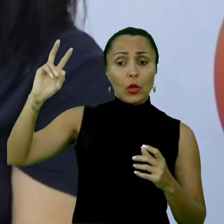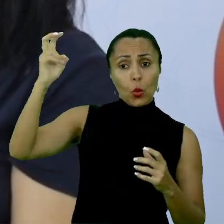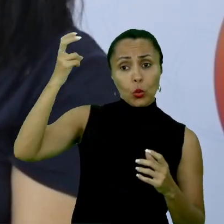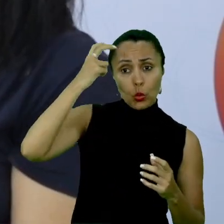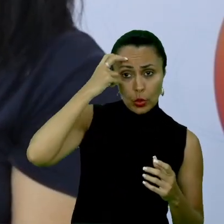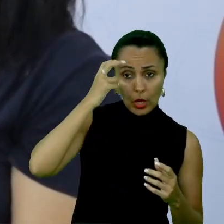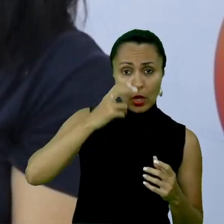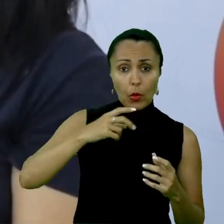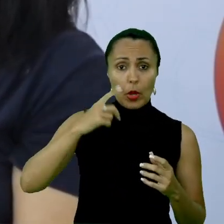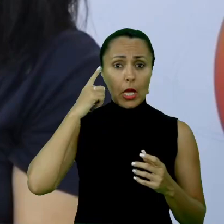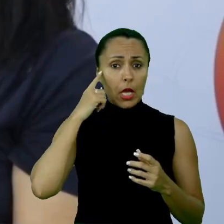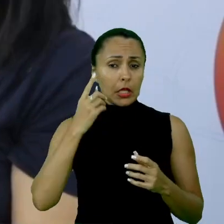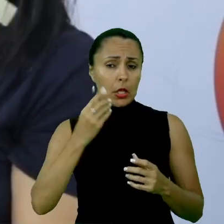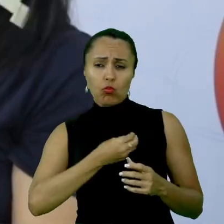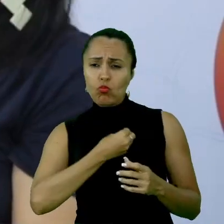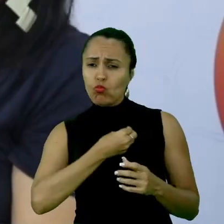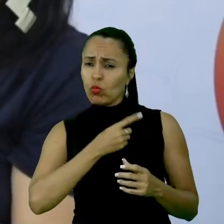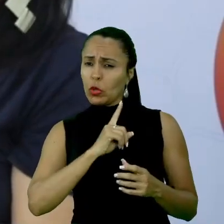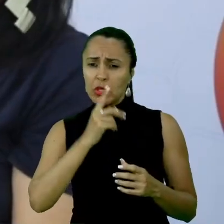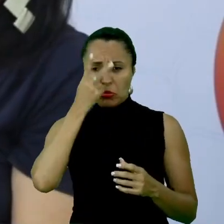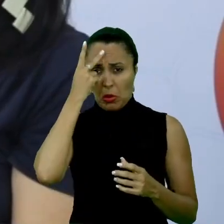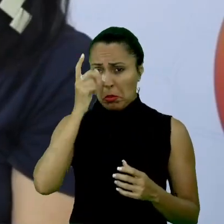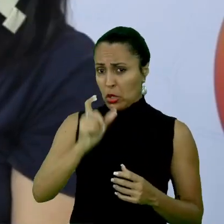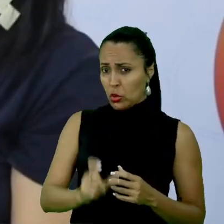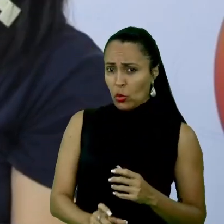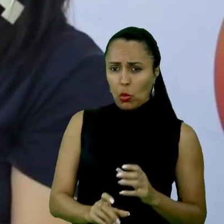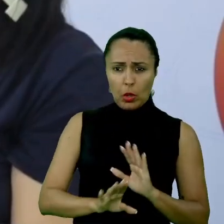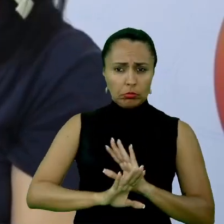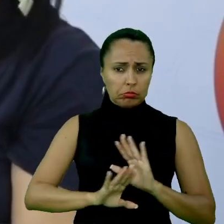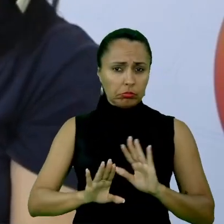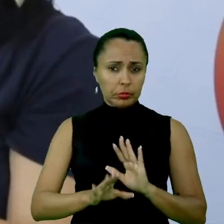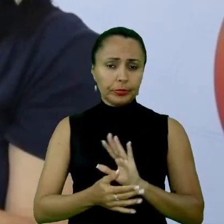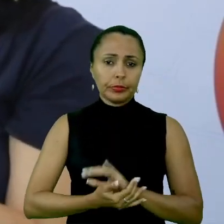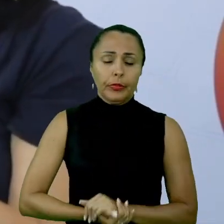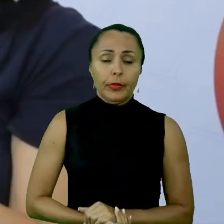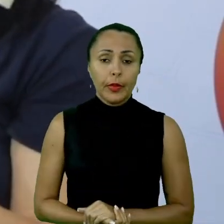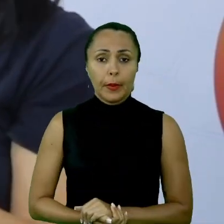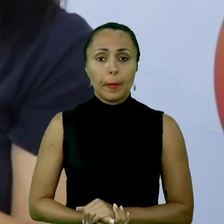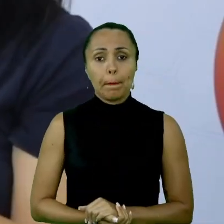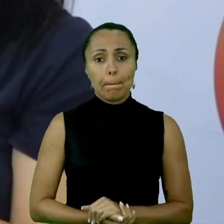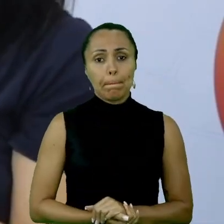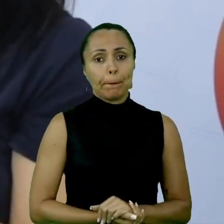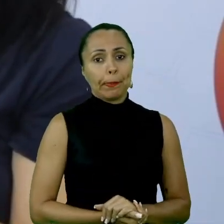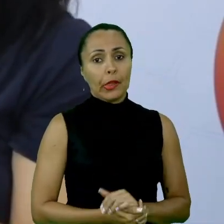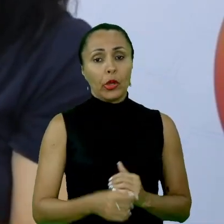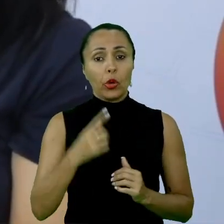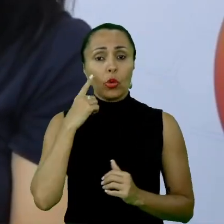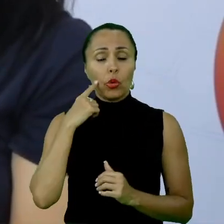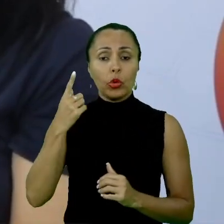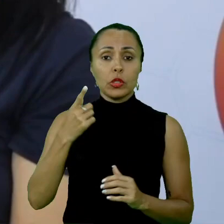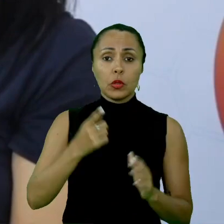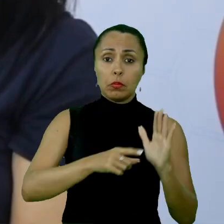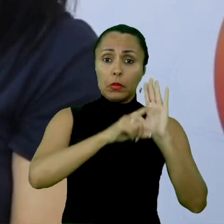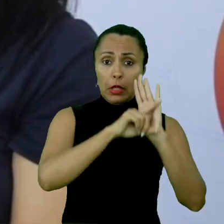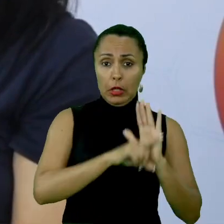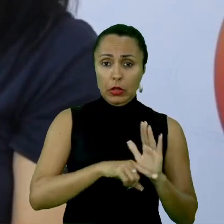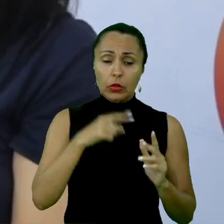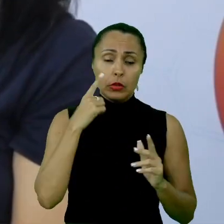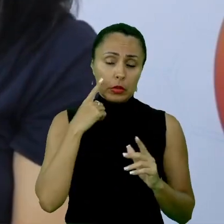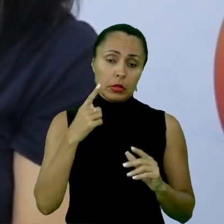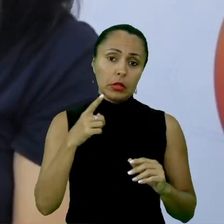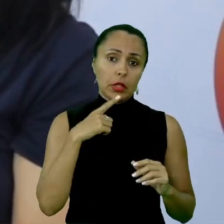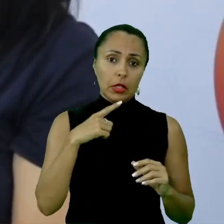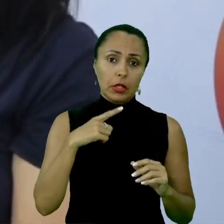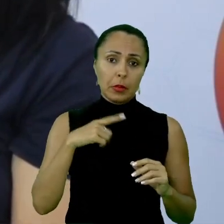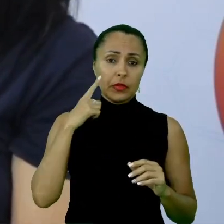uma pessoa, né, física no qual foi inspirada, e por isso, quanto menos houver autoria, mais